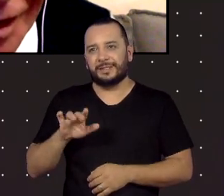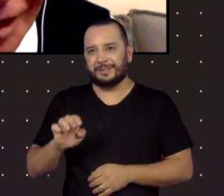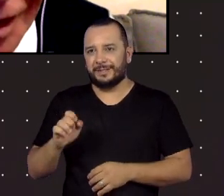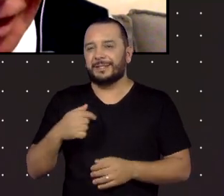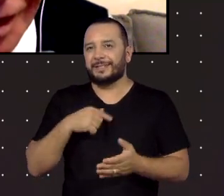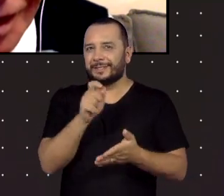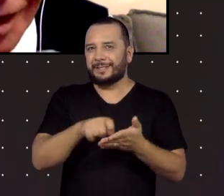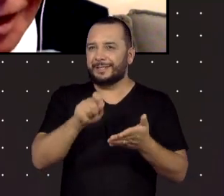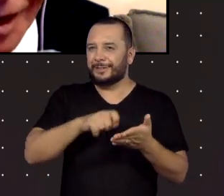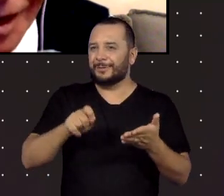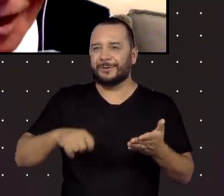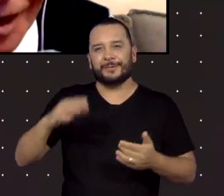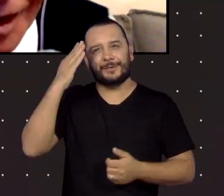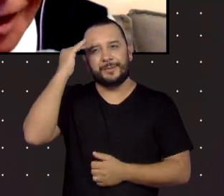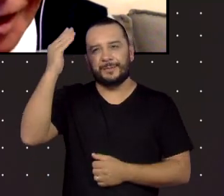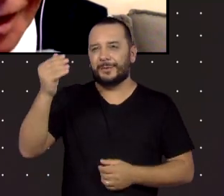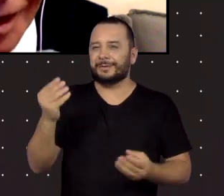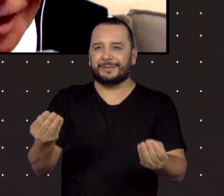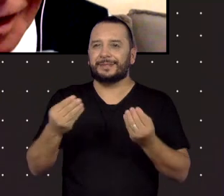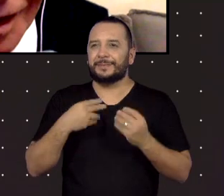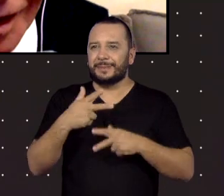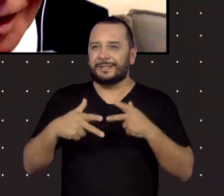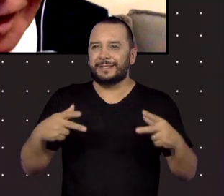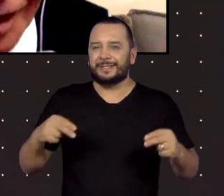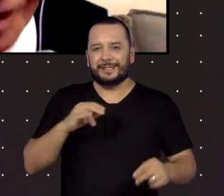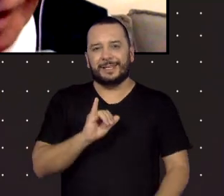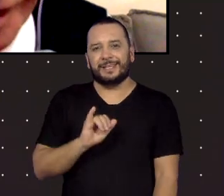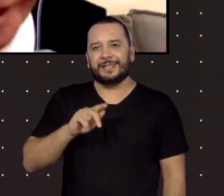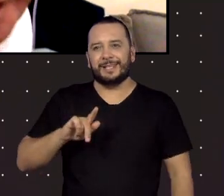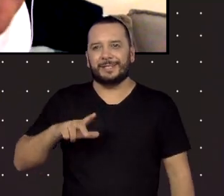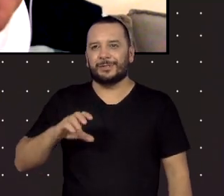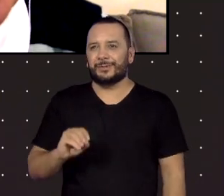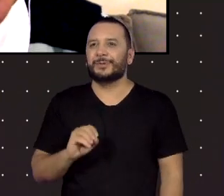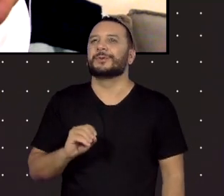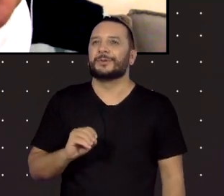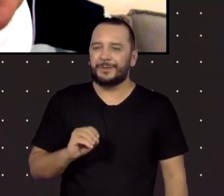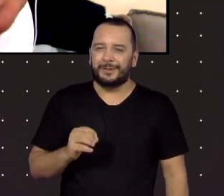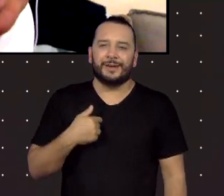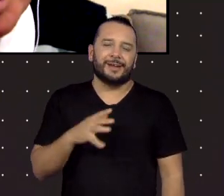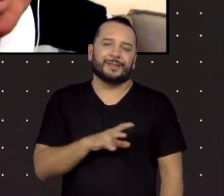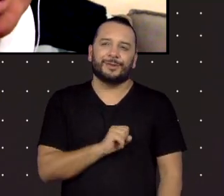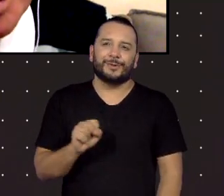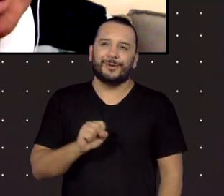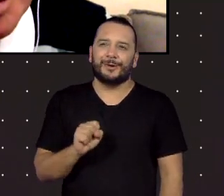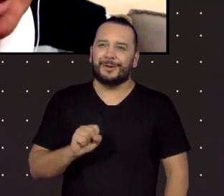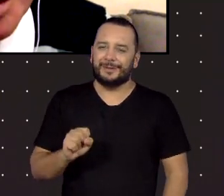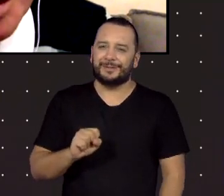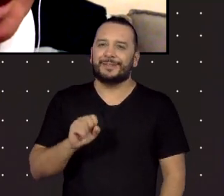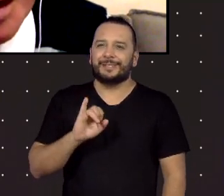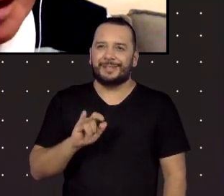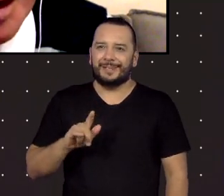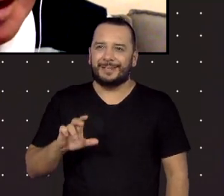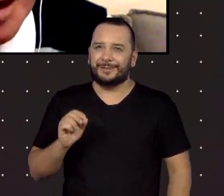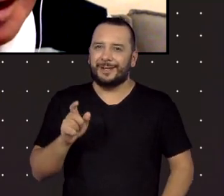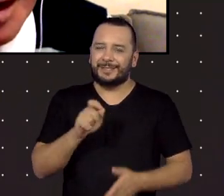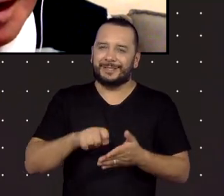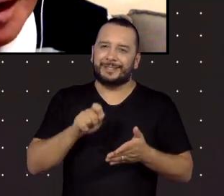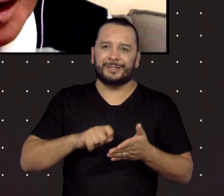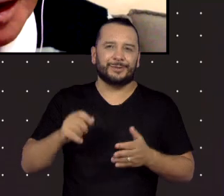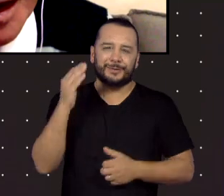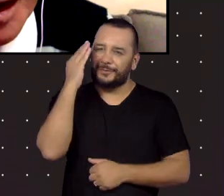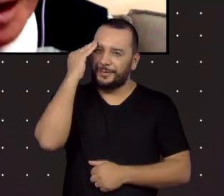me proporcionou essa maravilha foi o Inácio de Loyola. Adoro ele. É um escritor de grande